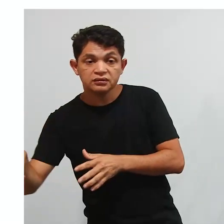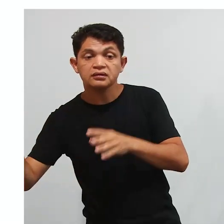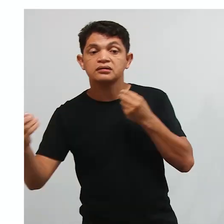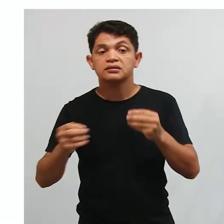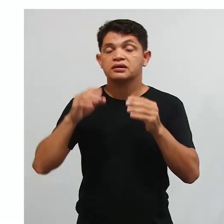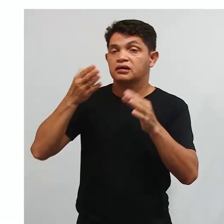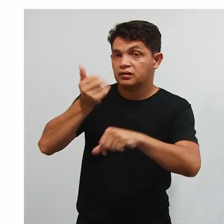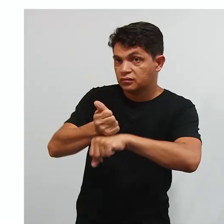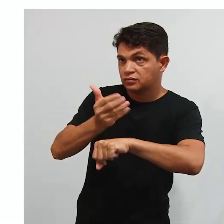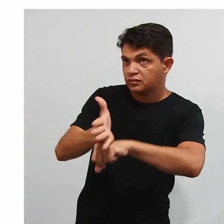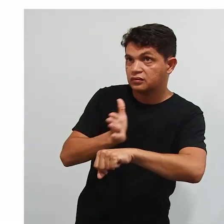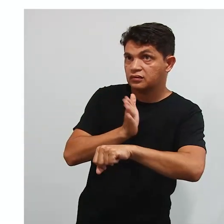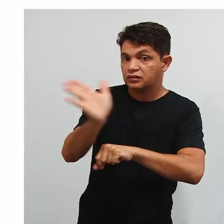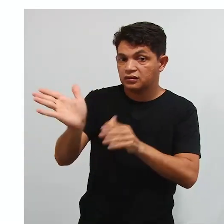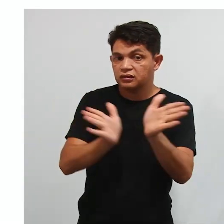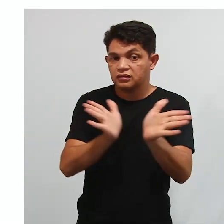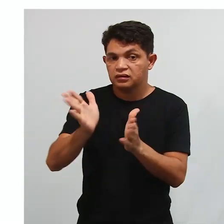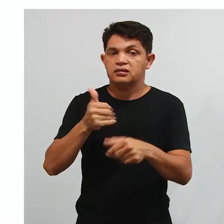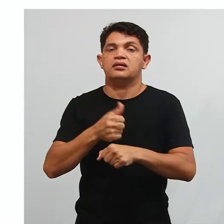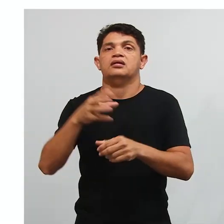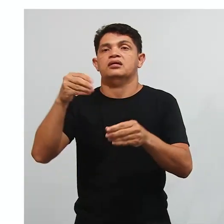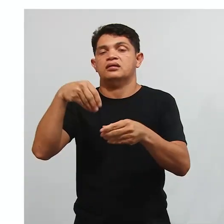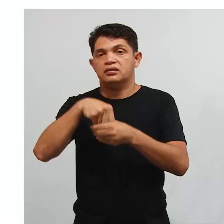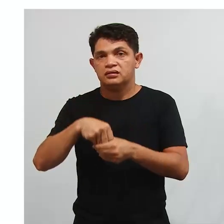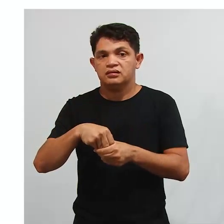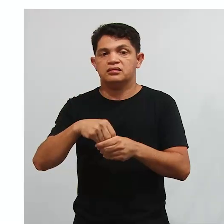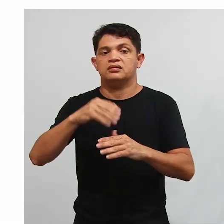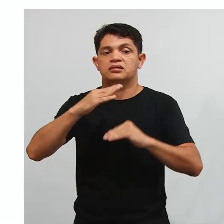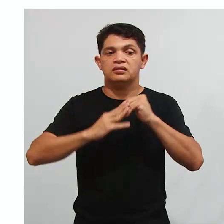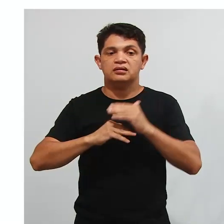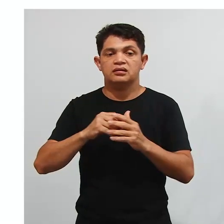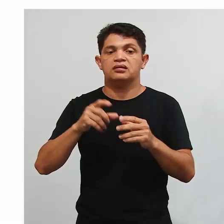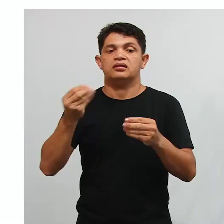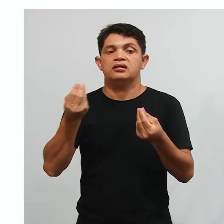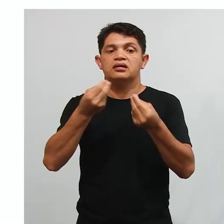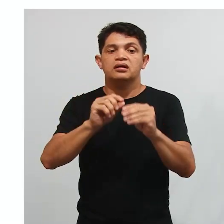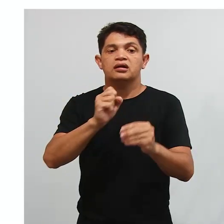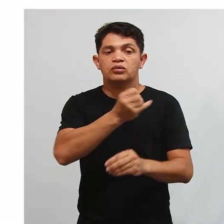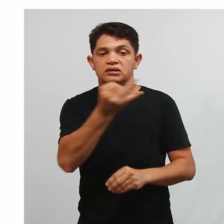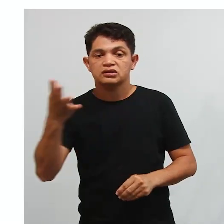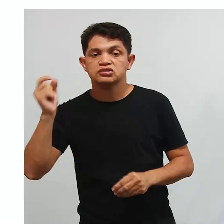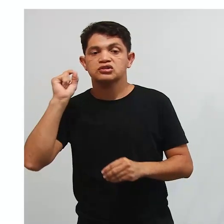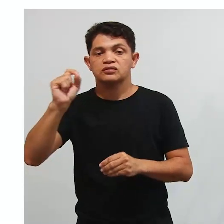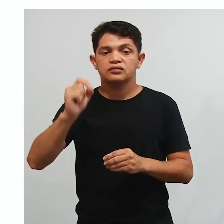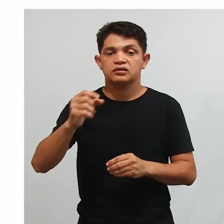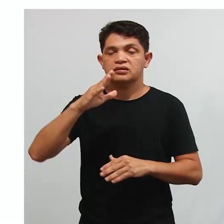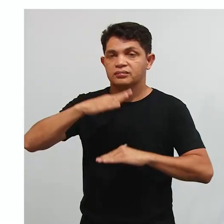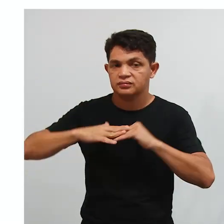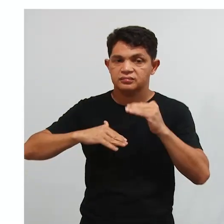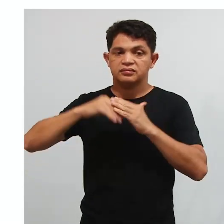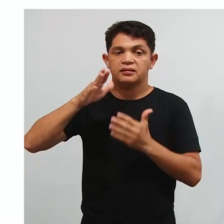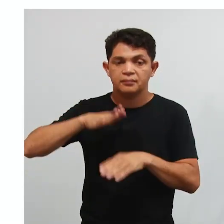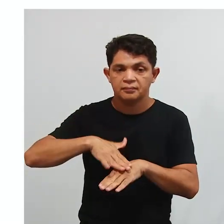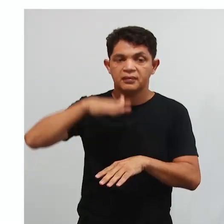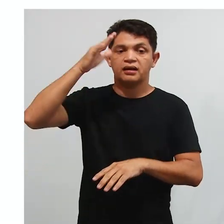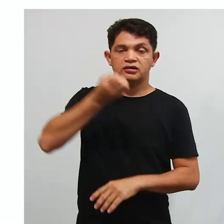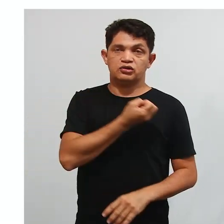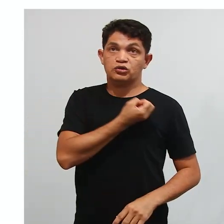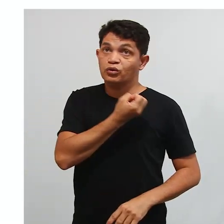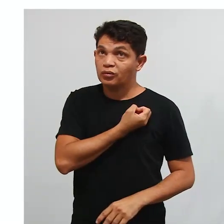natureza dos dados Então a gente tem a quantitativa que são